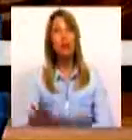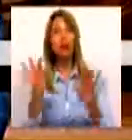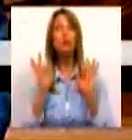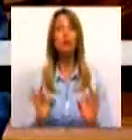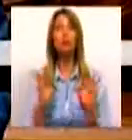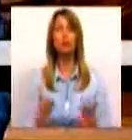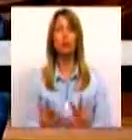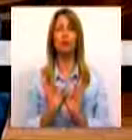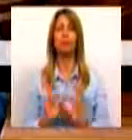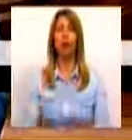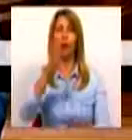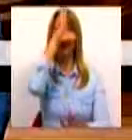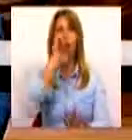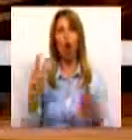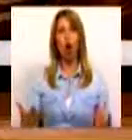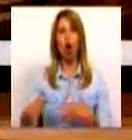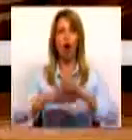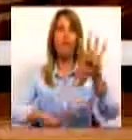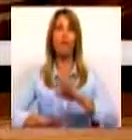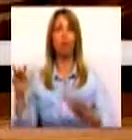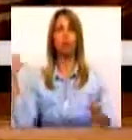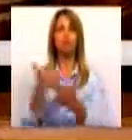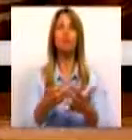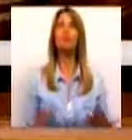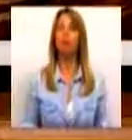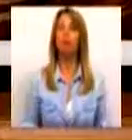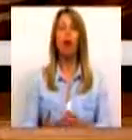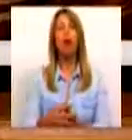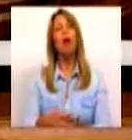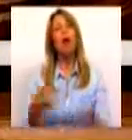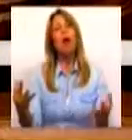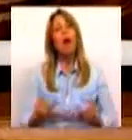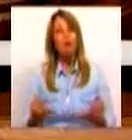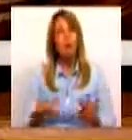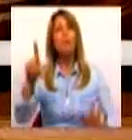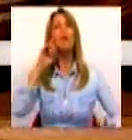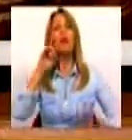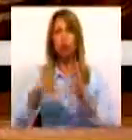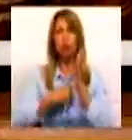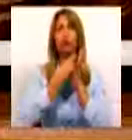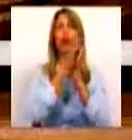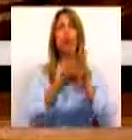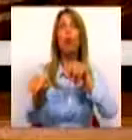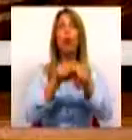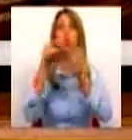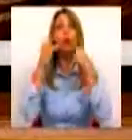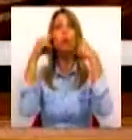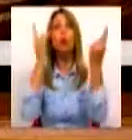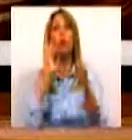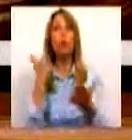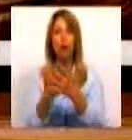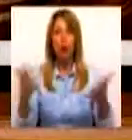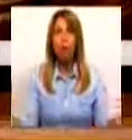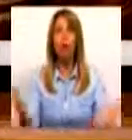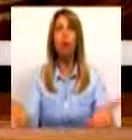este Governo tem feito. Desde logo, defender um conjunto de políticas públicas que sejam indutoras e